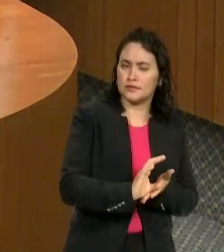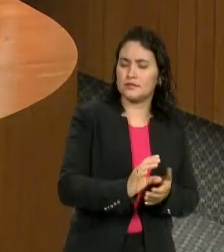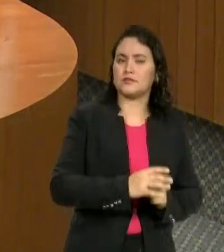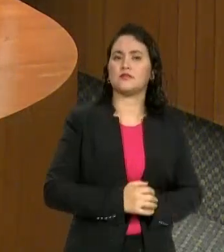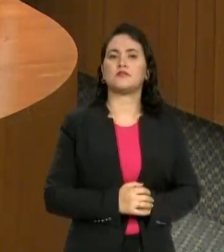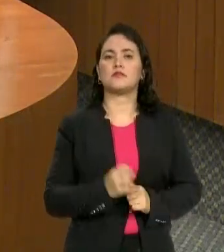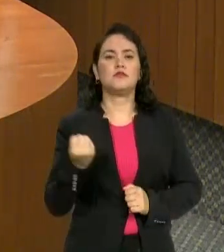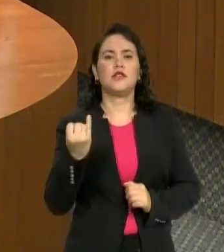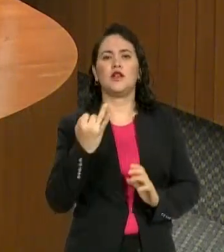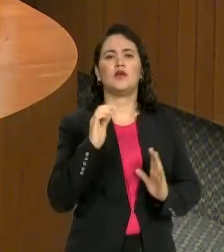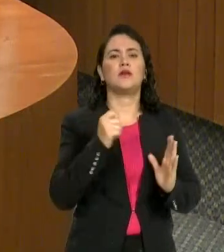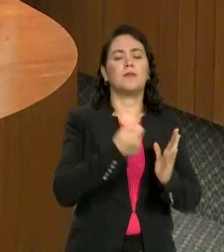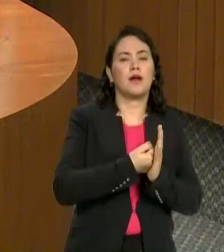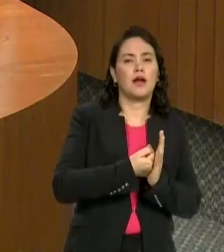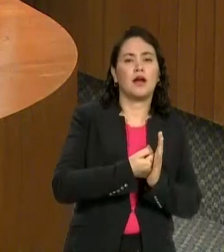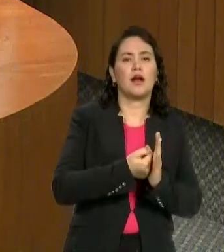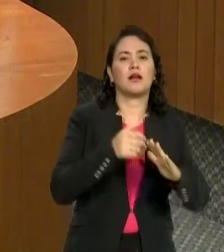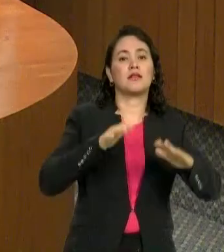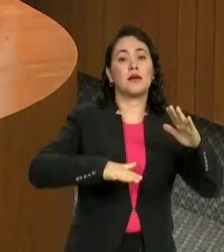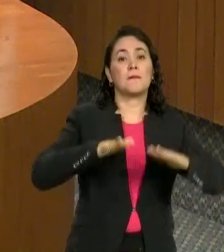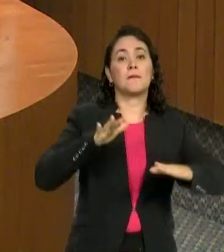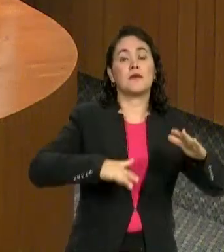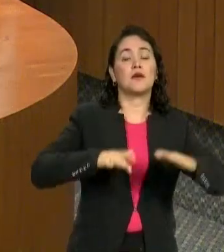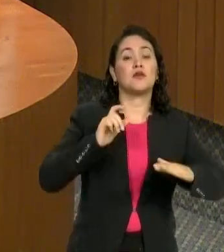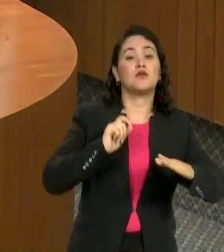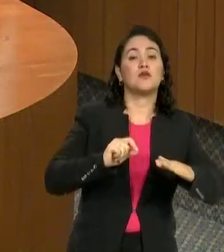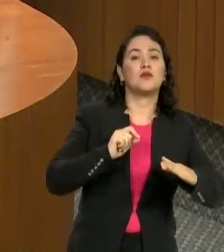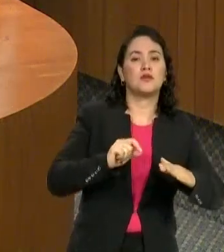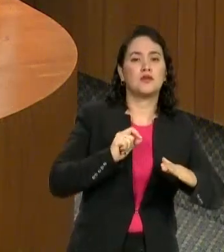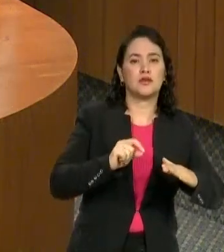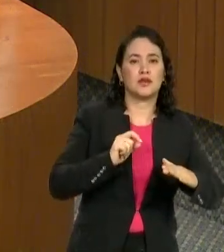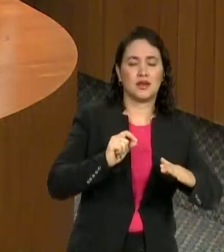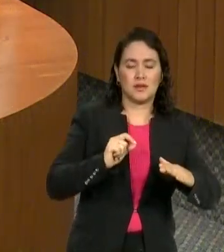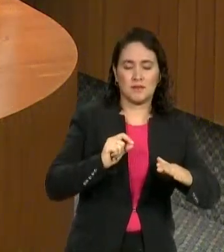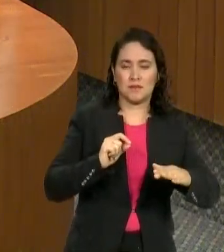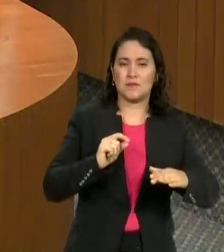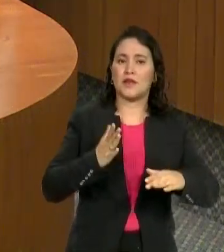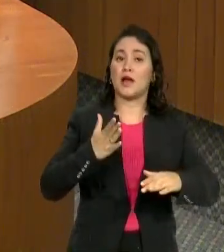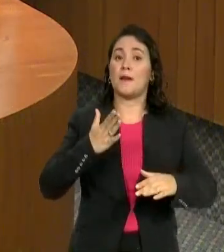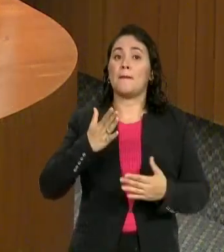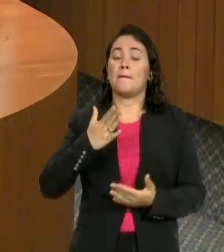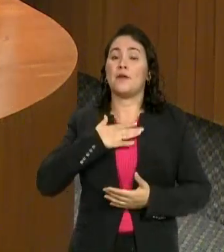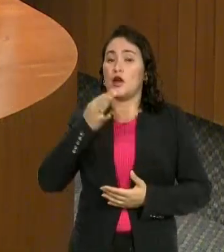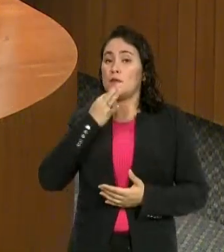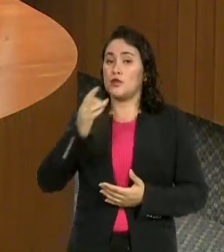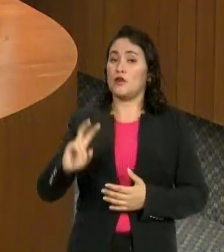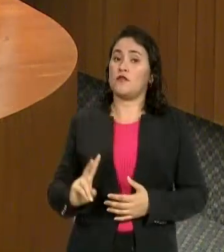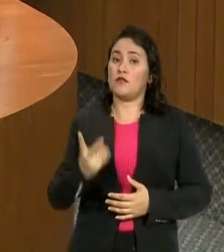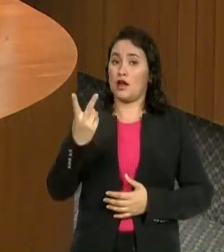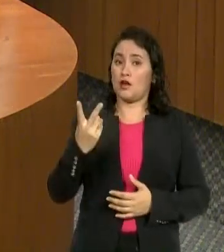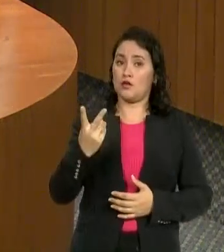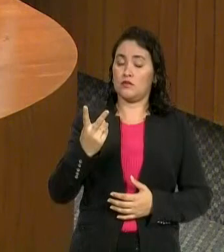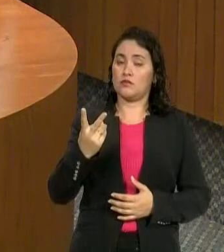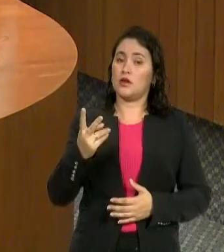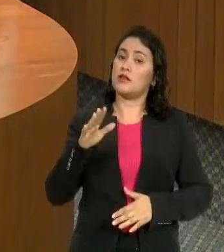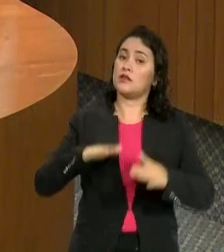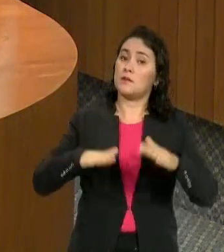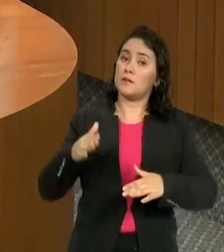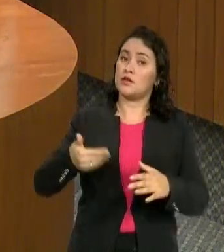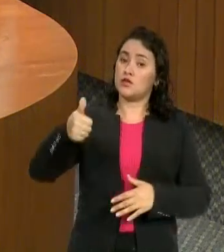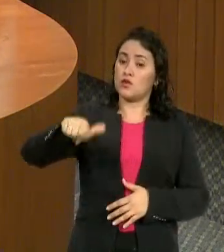justamente corresponder à minha expectativa de valor. Valor está ligado à qualidade de